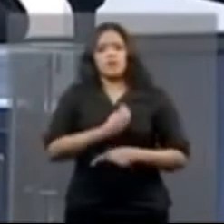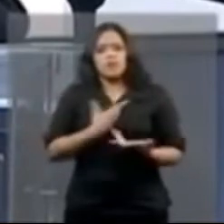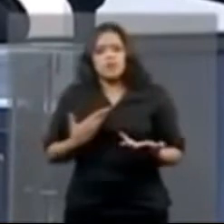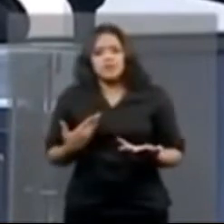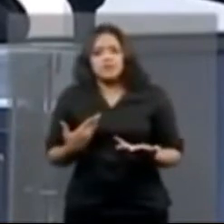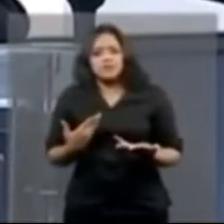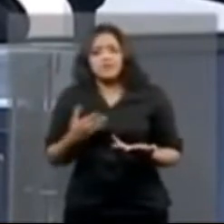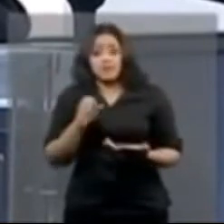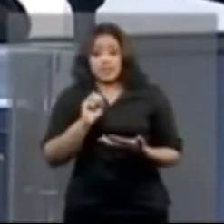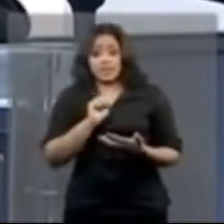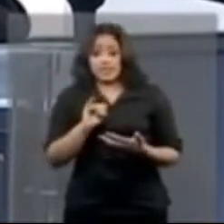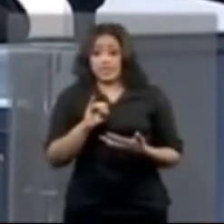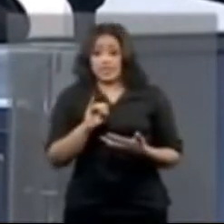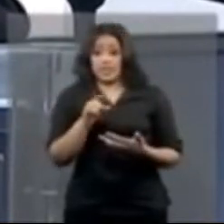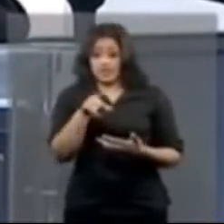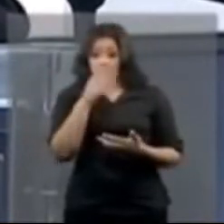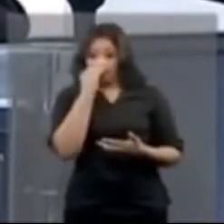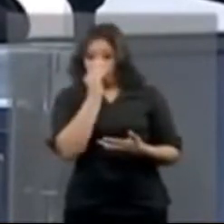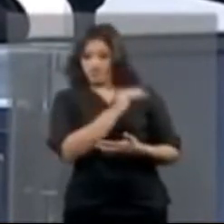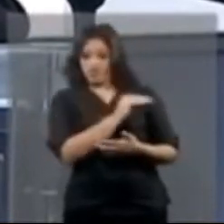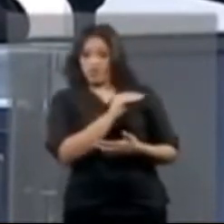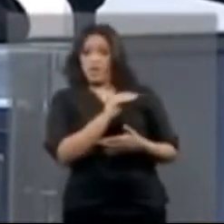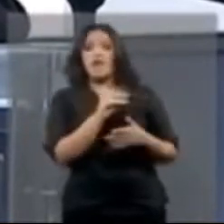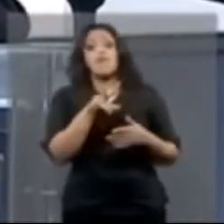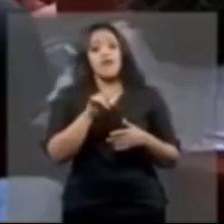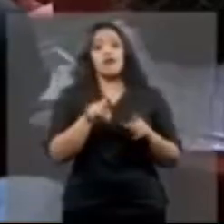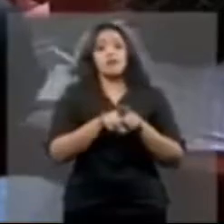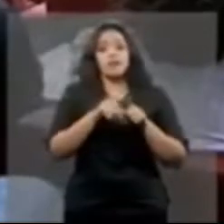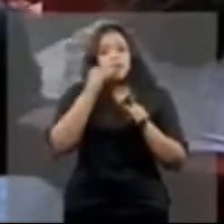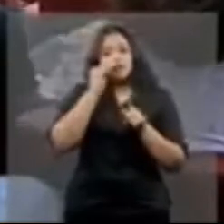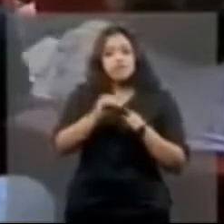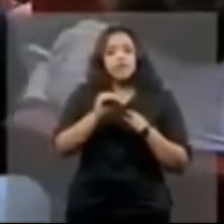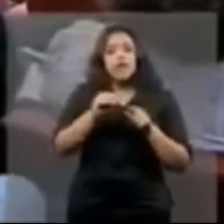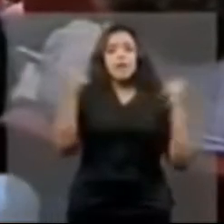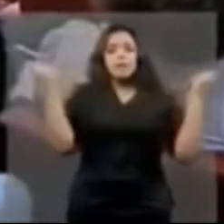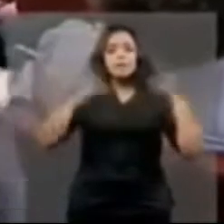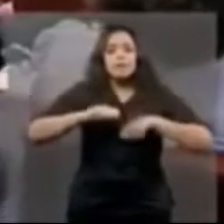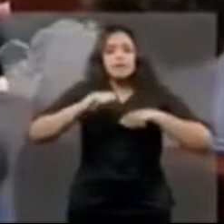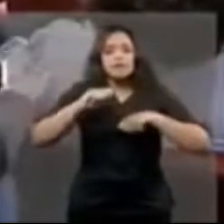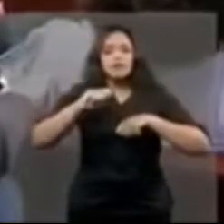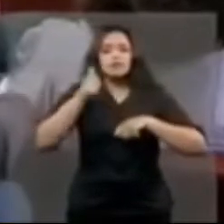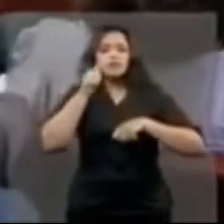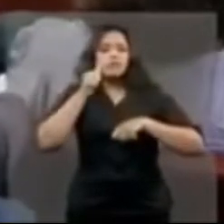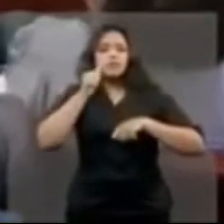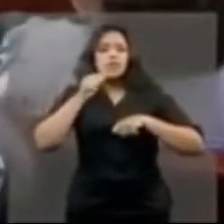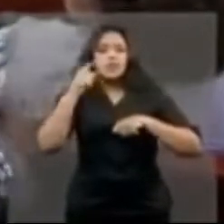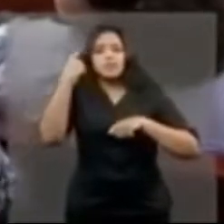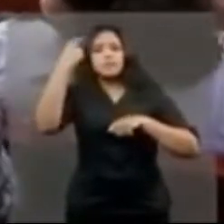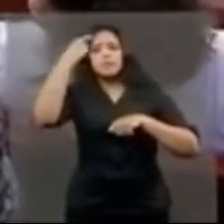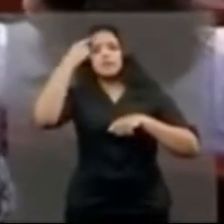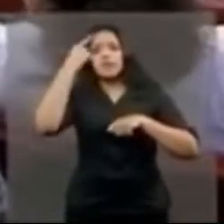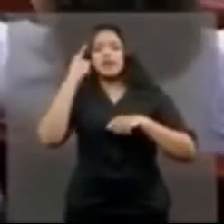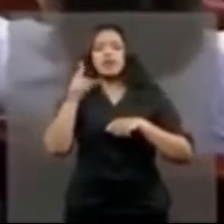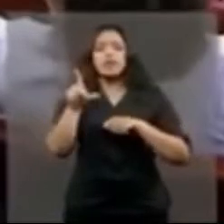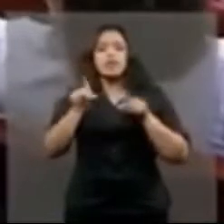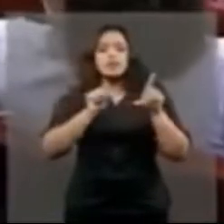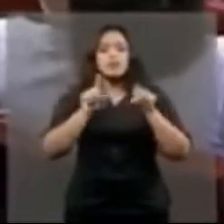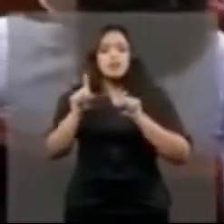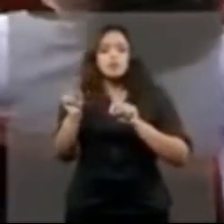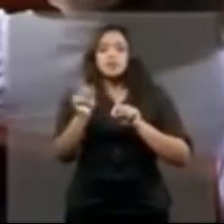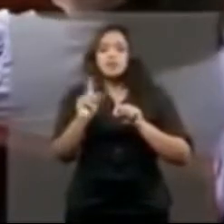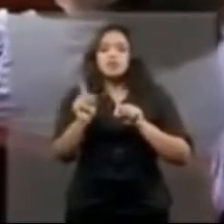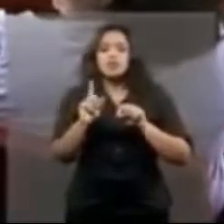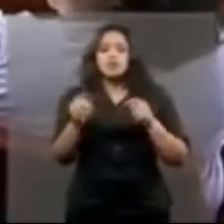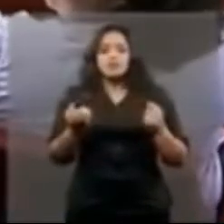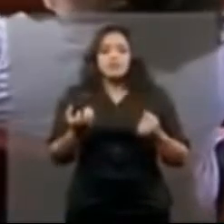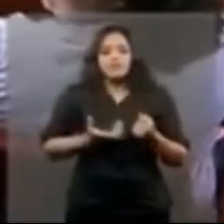Se negarmos isso, negaremos a capacidade de discernimento de todas as mulheres que optaram por não abortar para salvaguardar